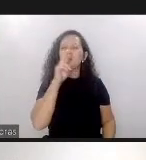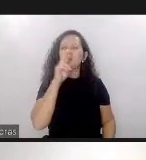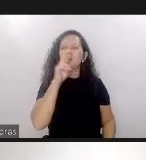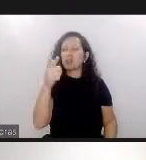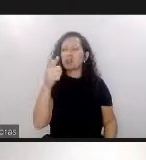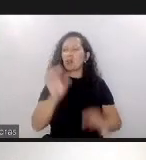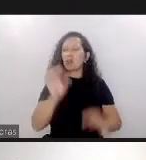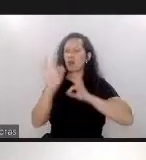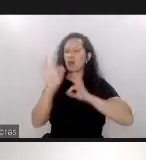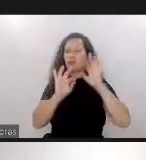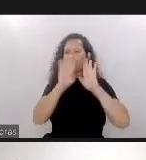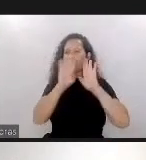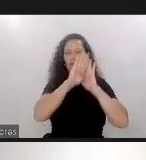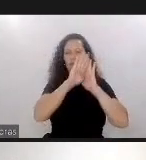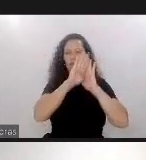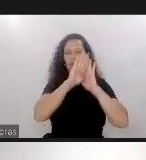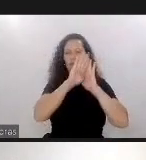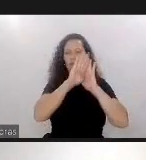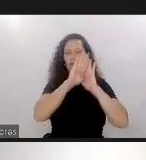vezes pareceu